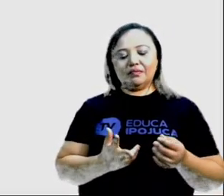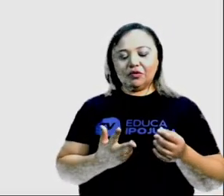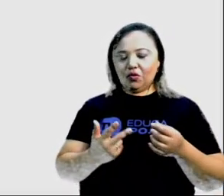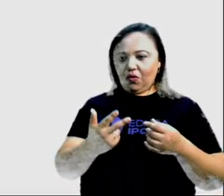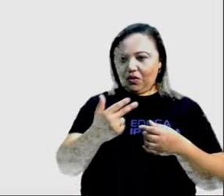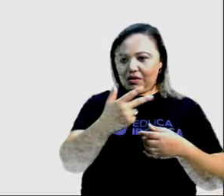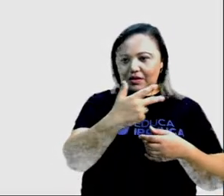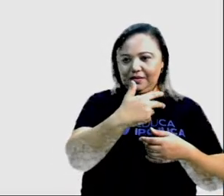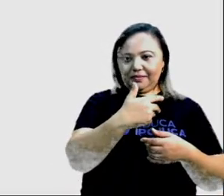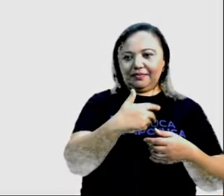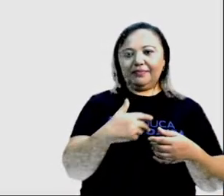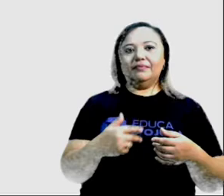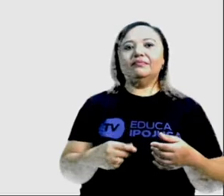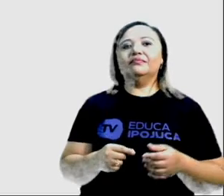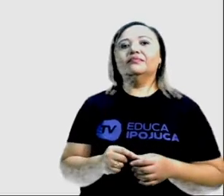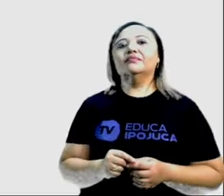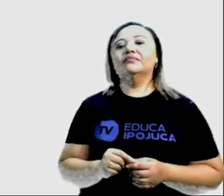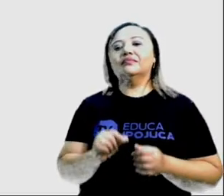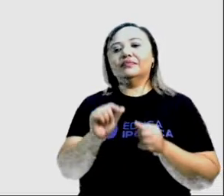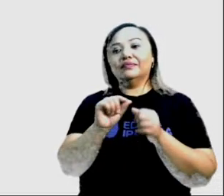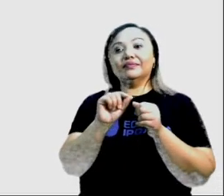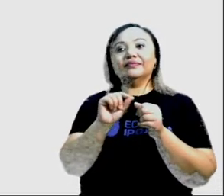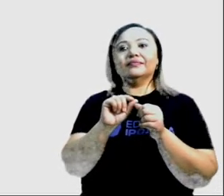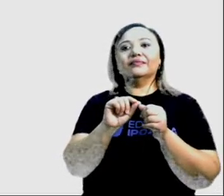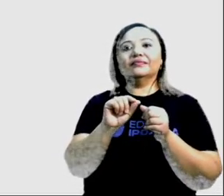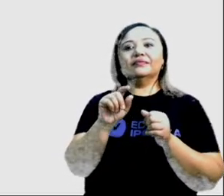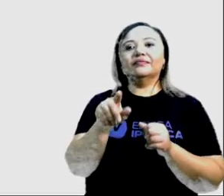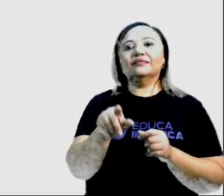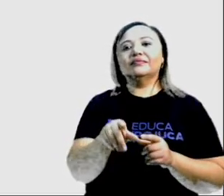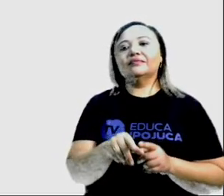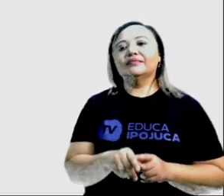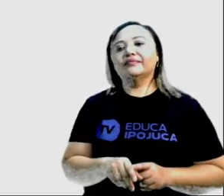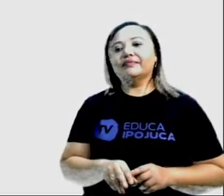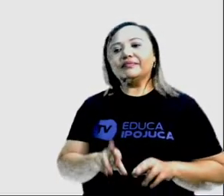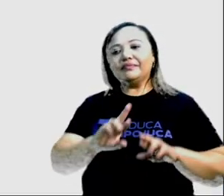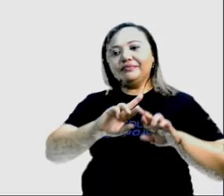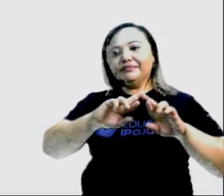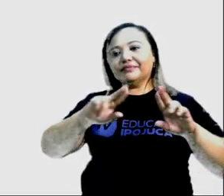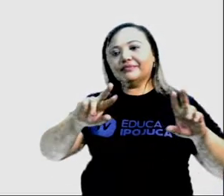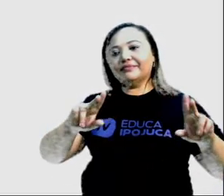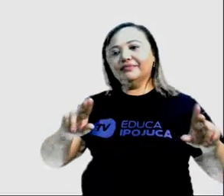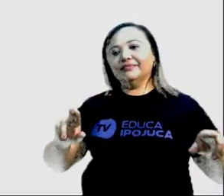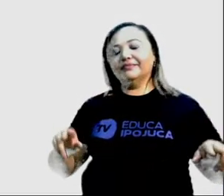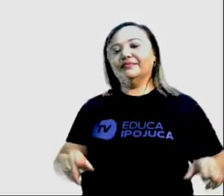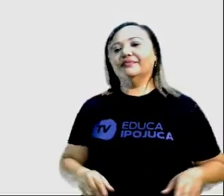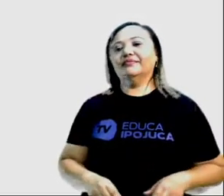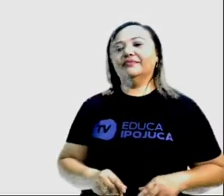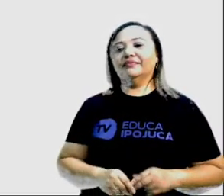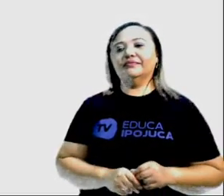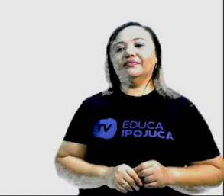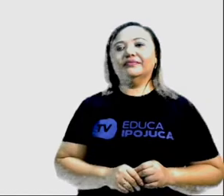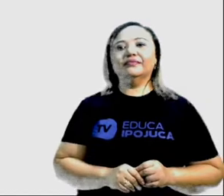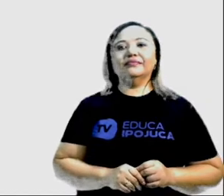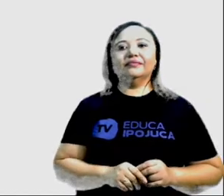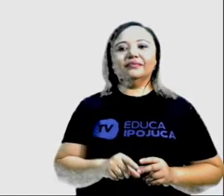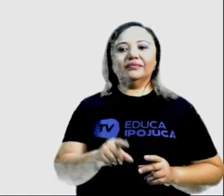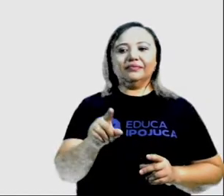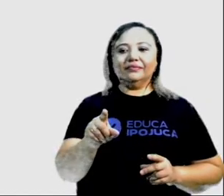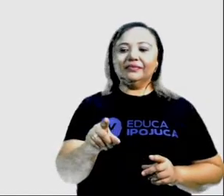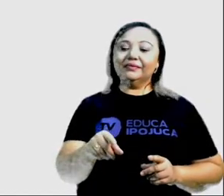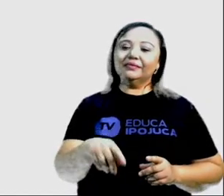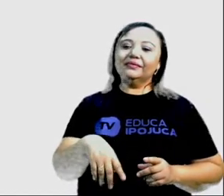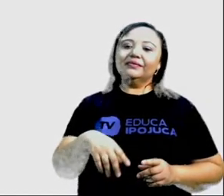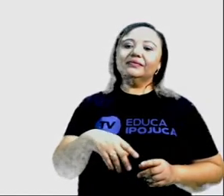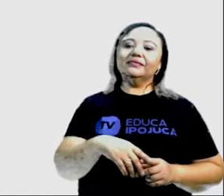corta e vocês irão fazer. Aqui tem diferentes desenhos para que vocês possam